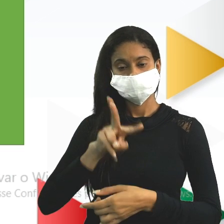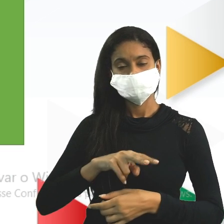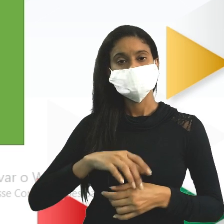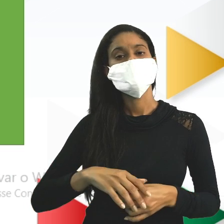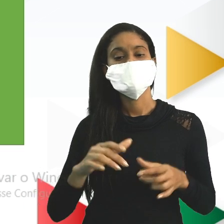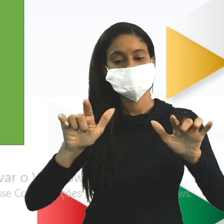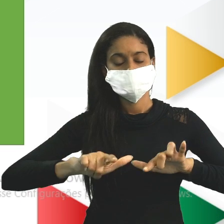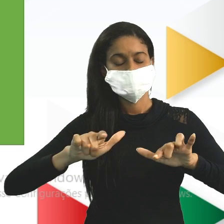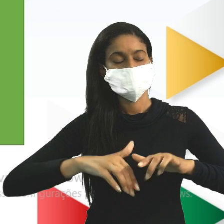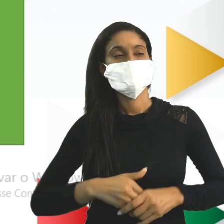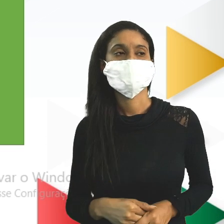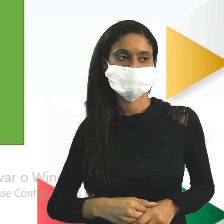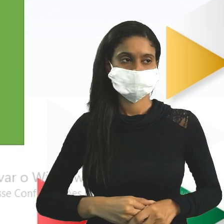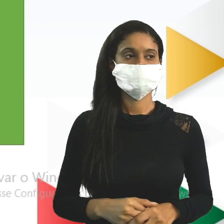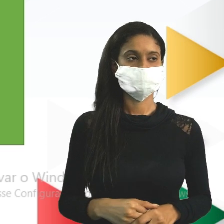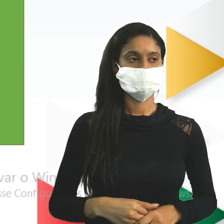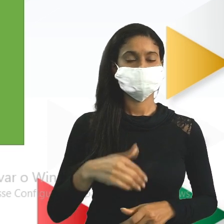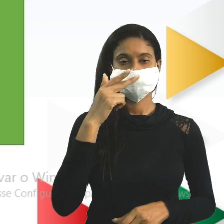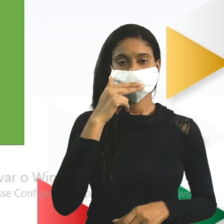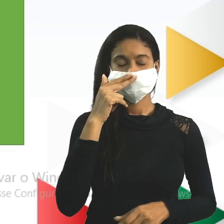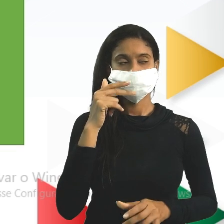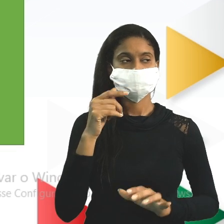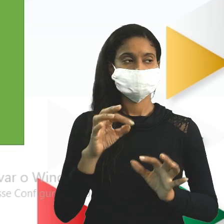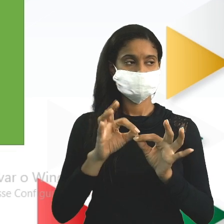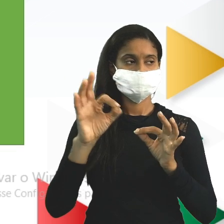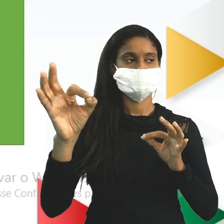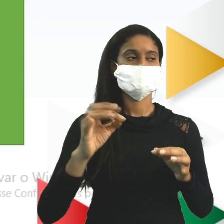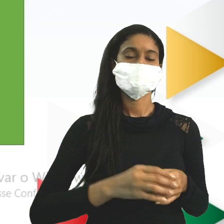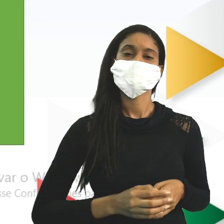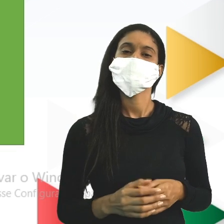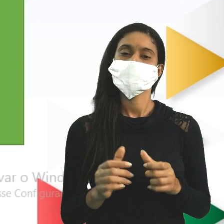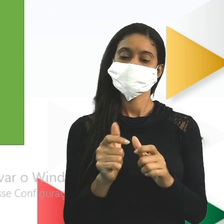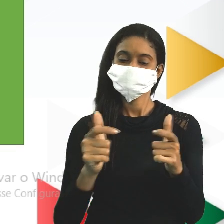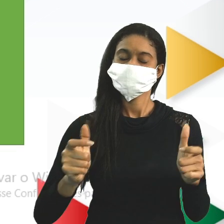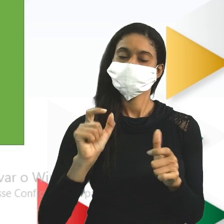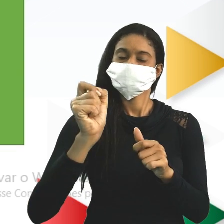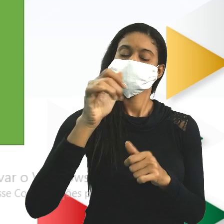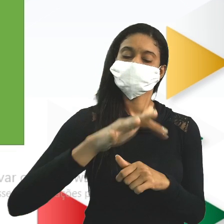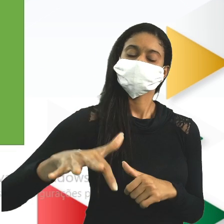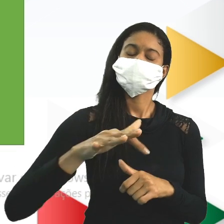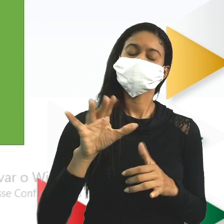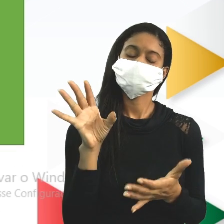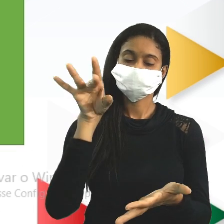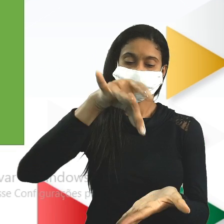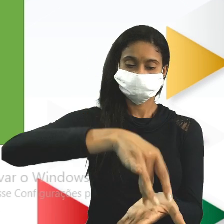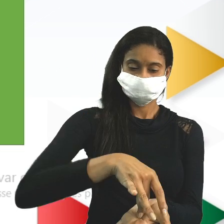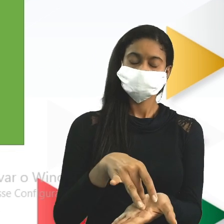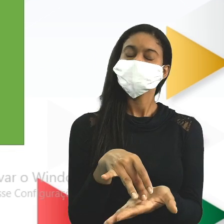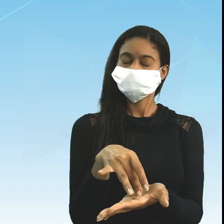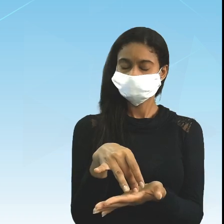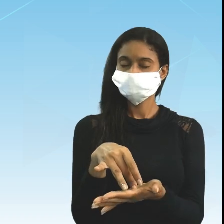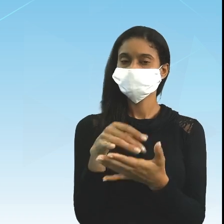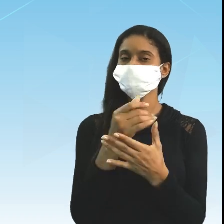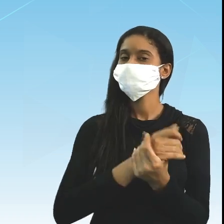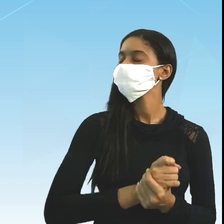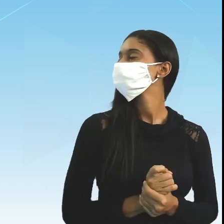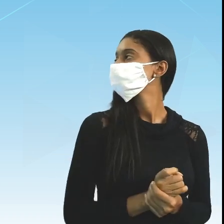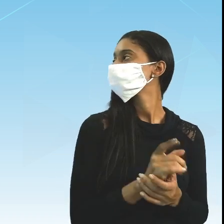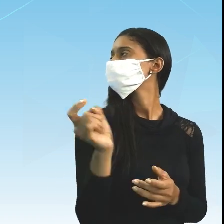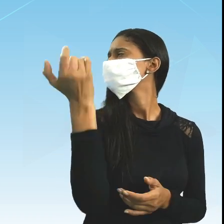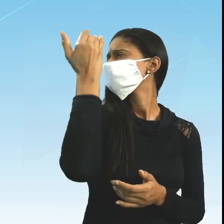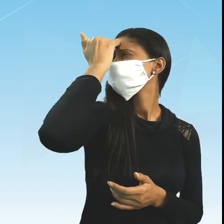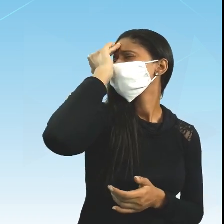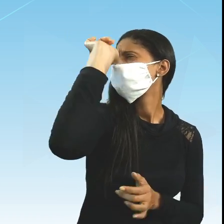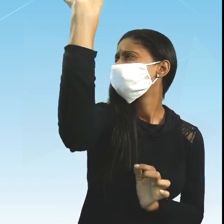pontos, mesmo que se exponha a distâncias ainda um pouco maior do que a superfície real na realidade. Não